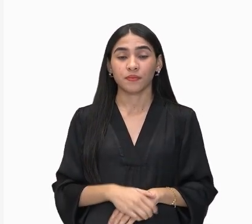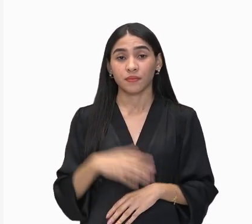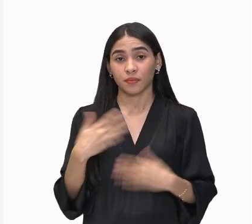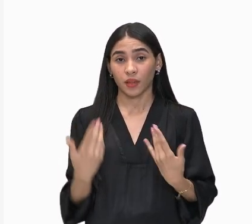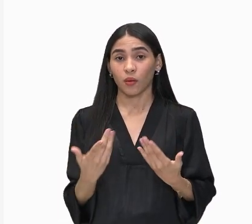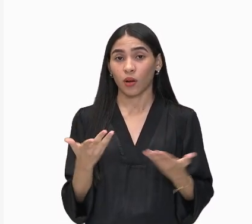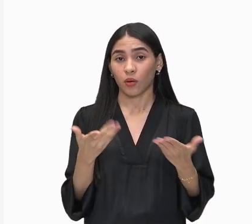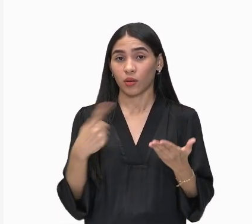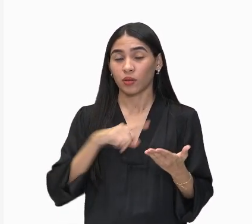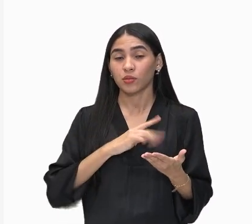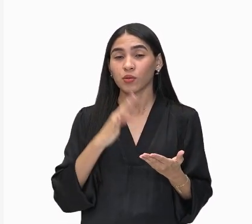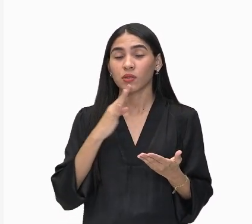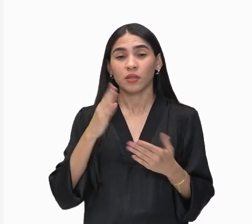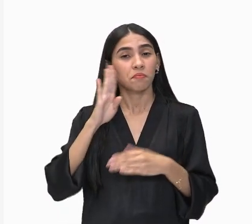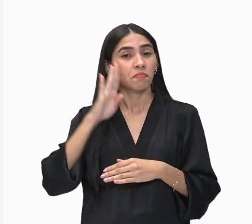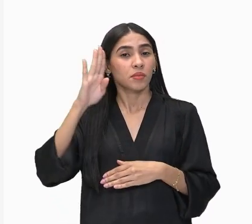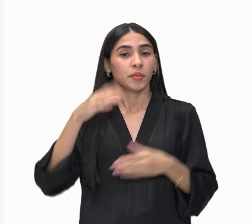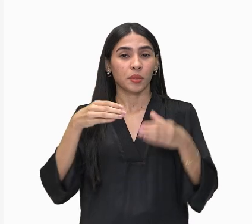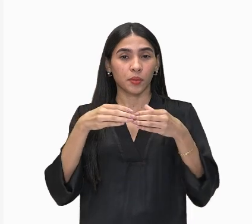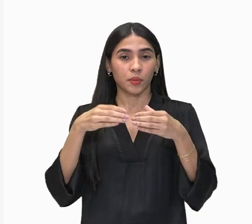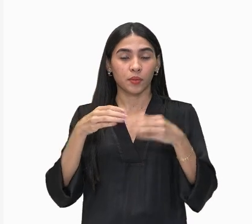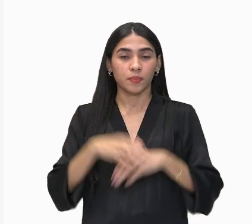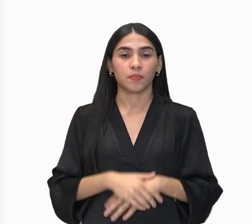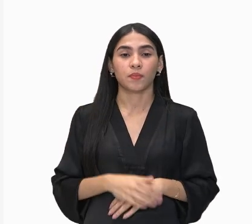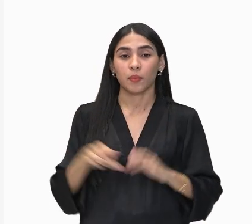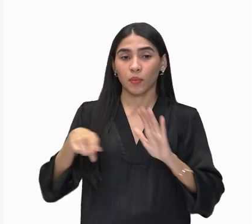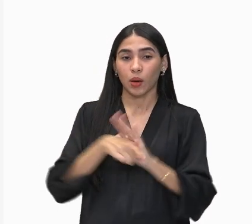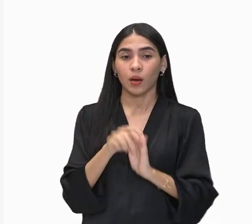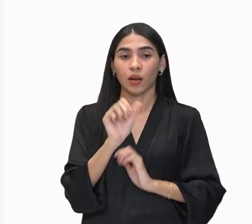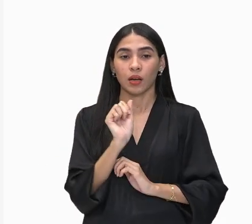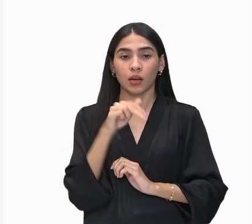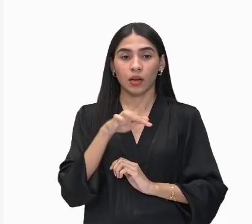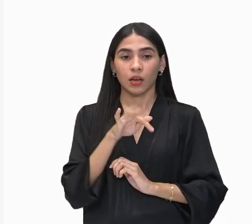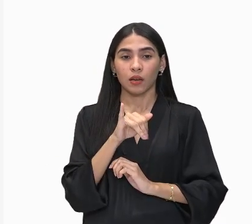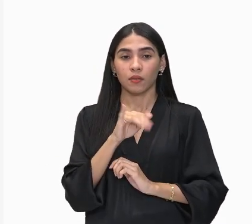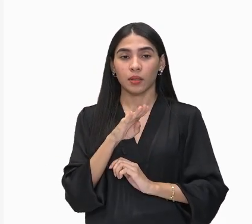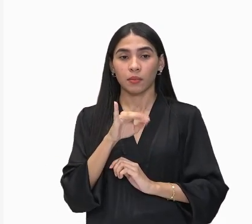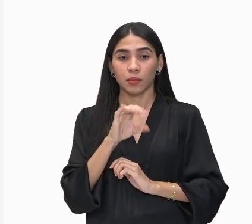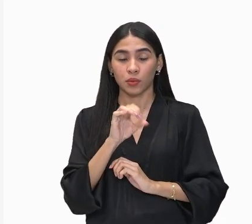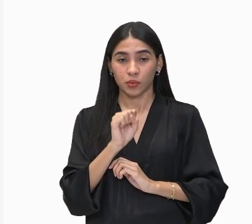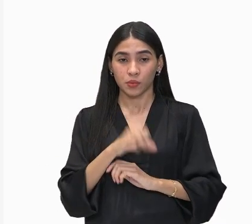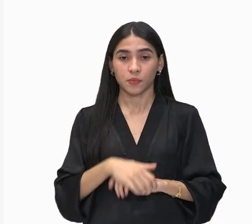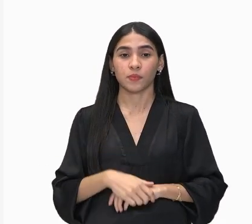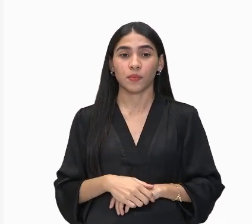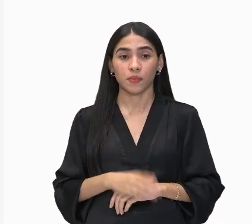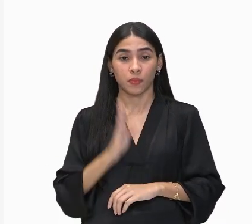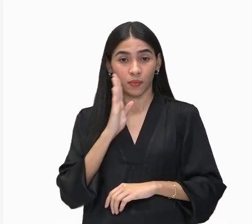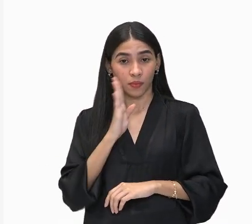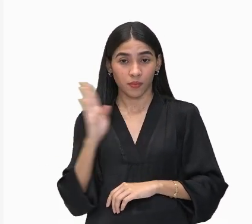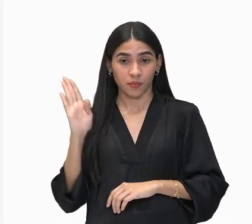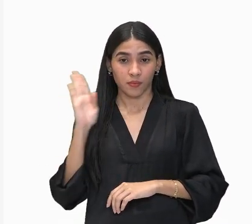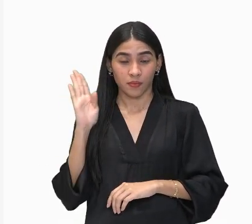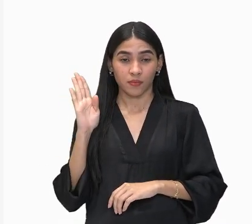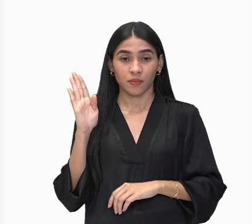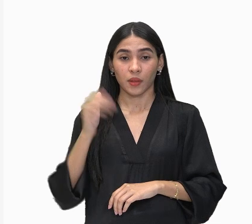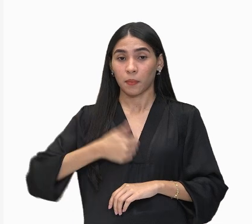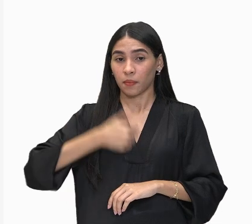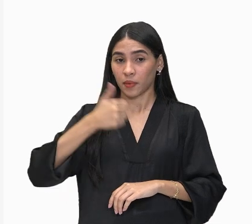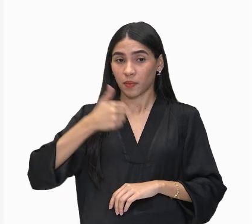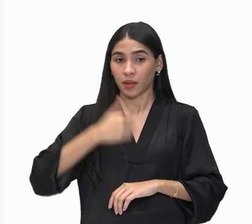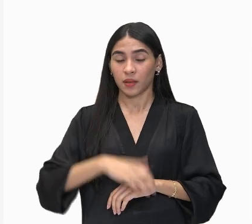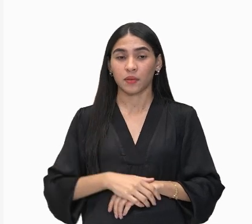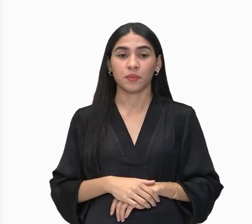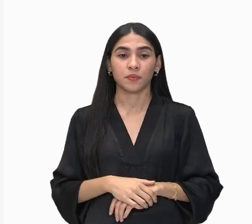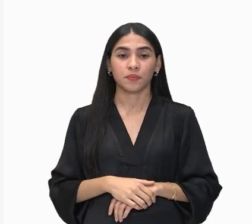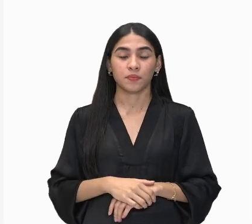conhecer aí os principais grupos pertencentes à classe dos anfíbios, que é a nossa primeira classe vertebrada aqui na